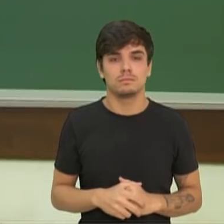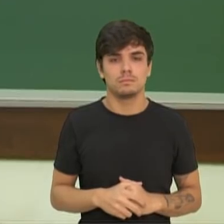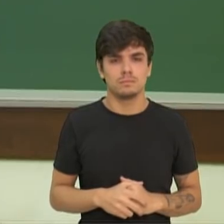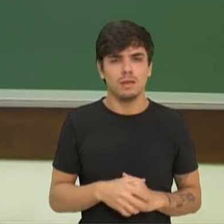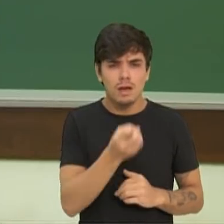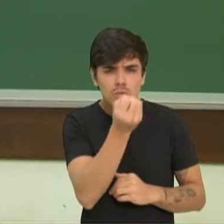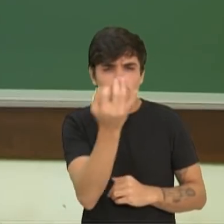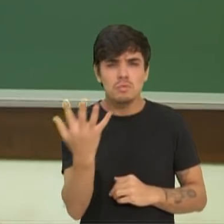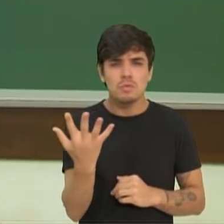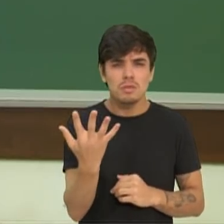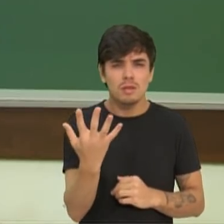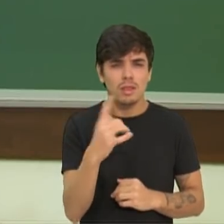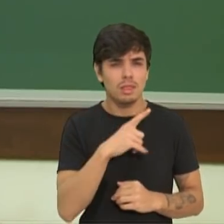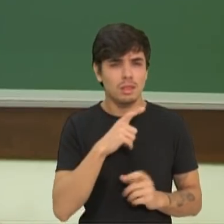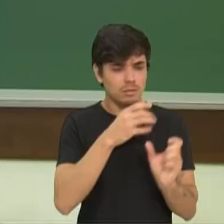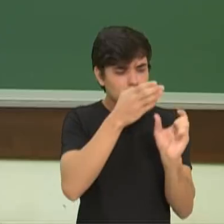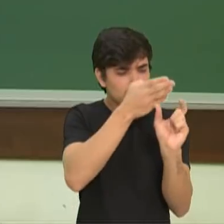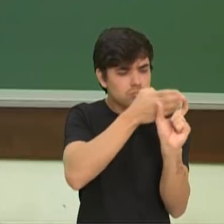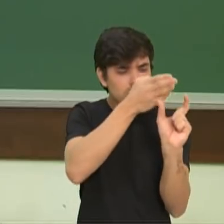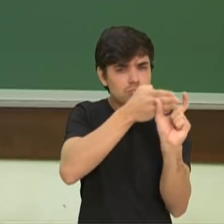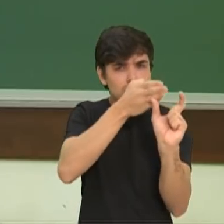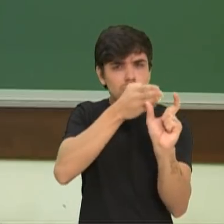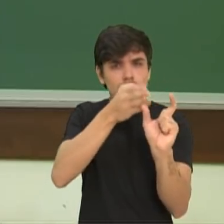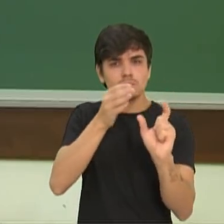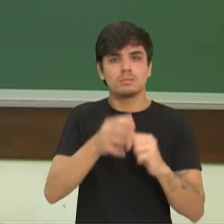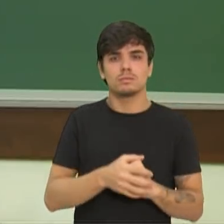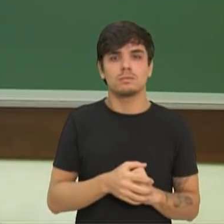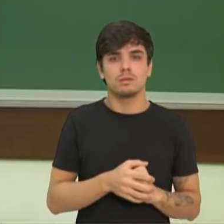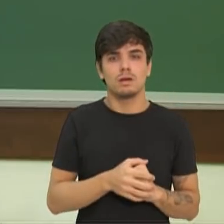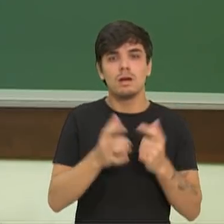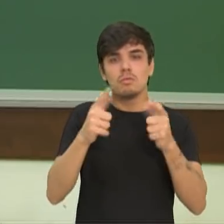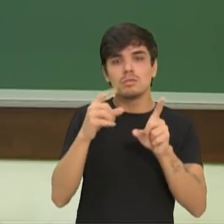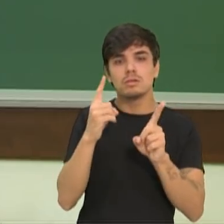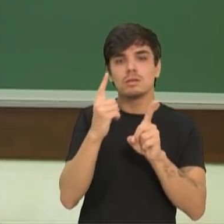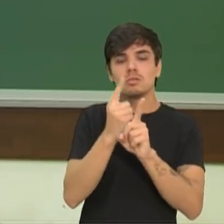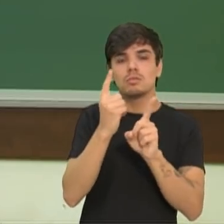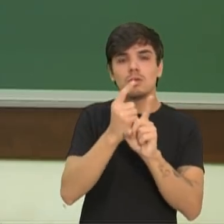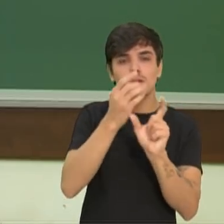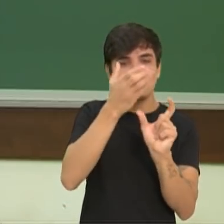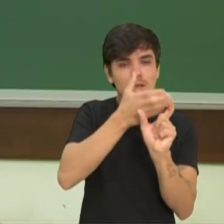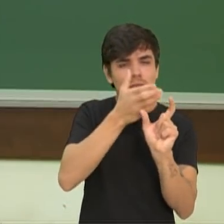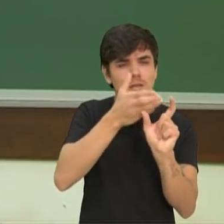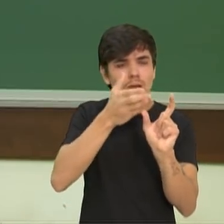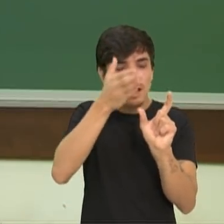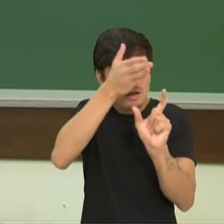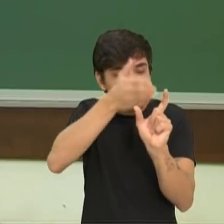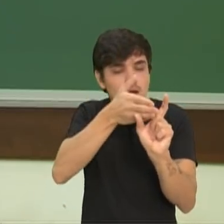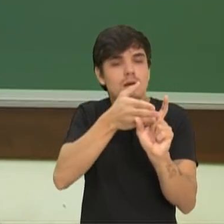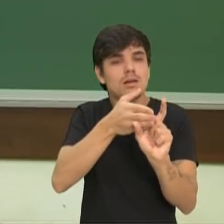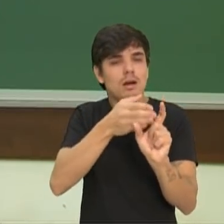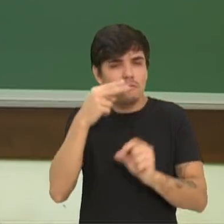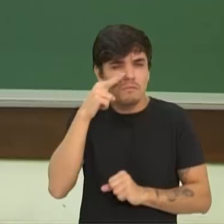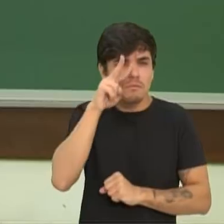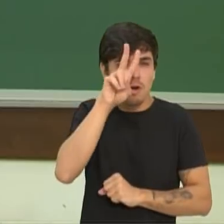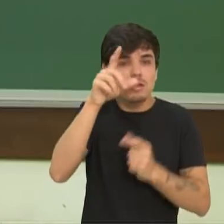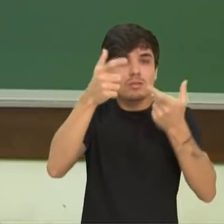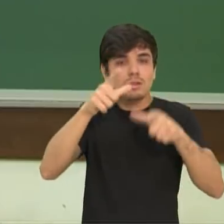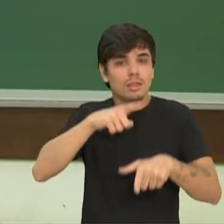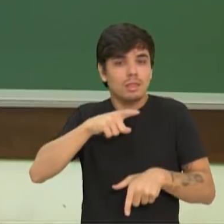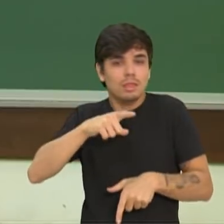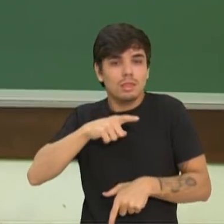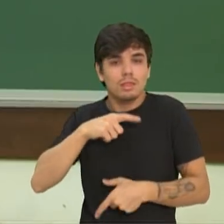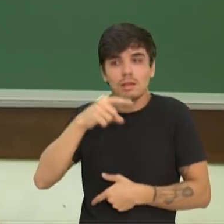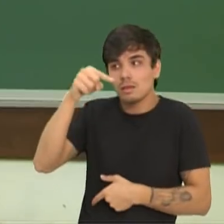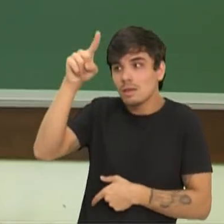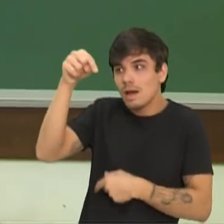Contou a quantidade de sílabas em onde encontramos a sílaba mais forte, onde está o acento? Vamos